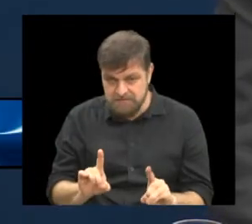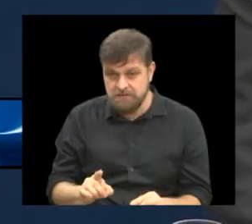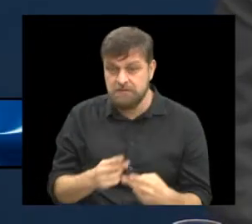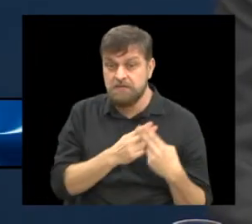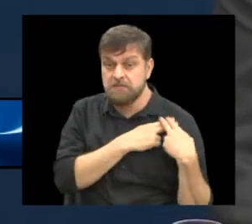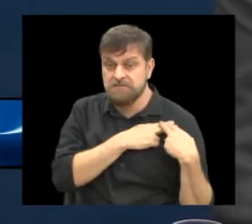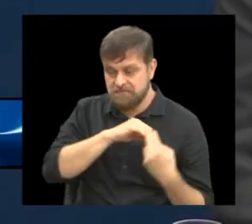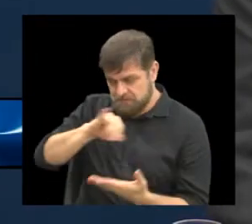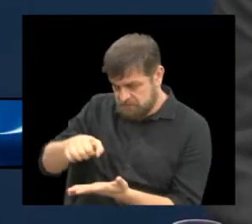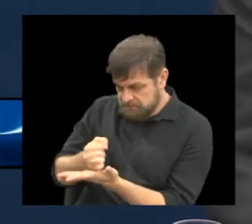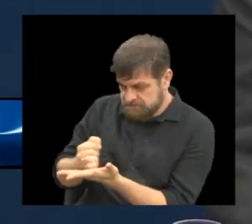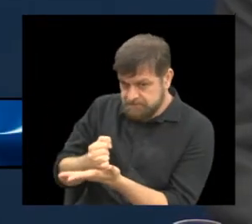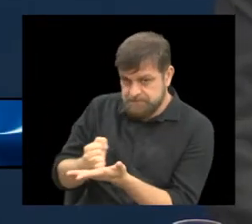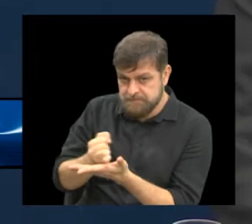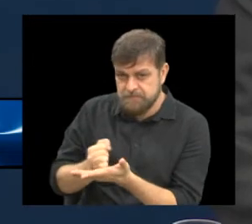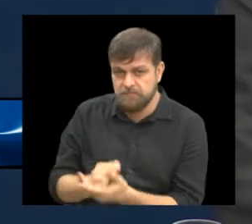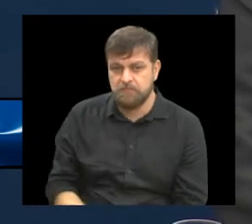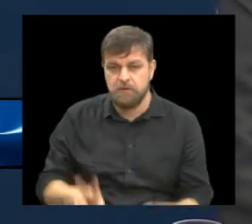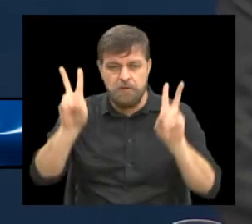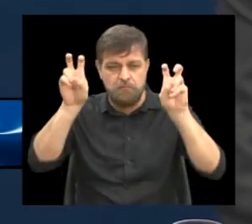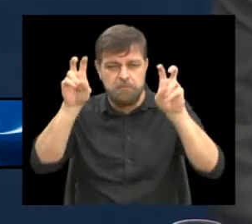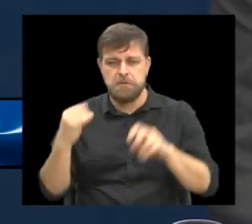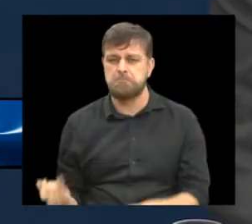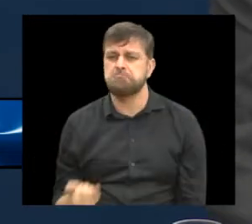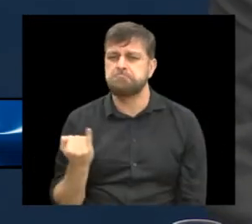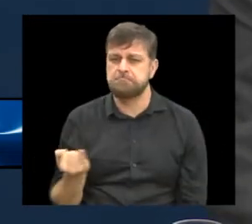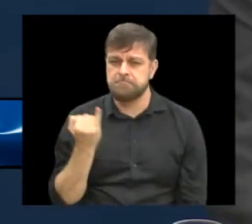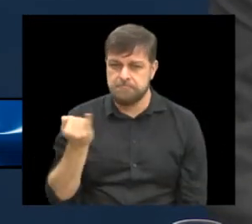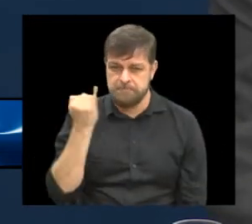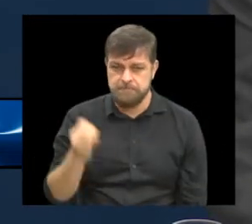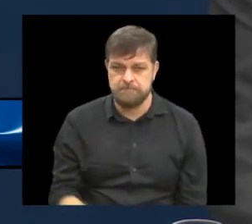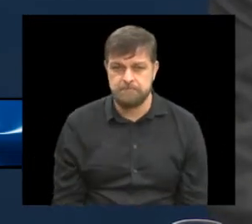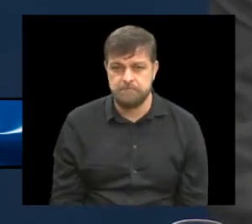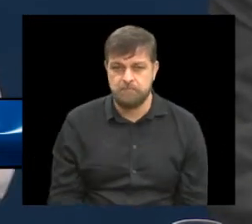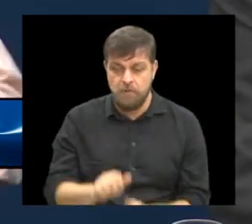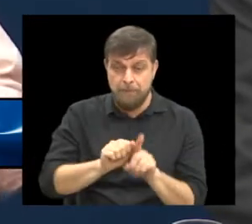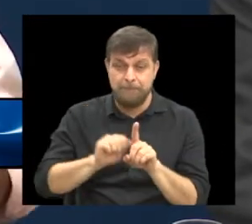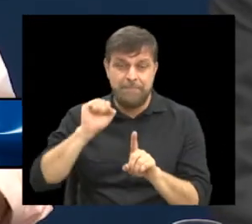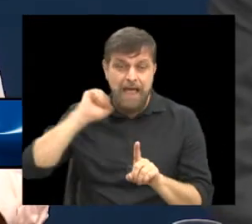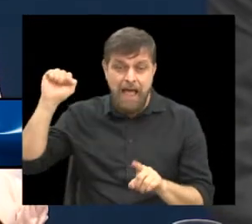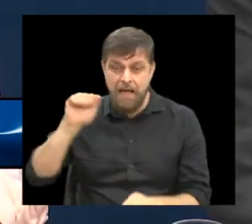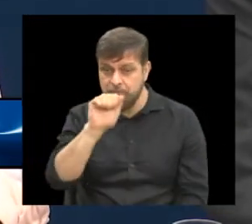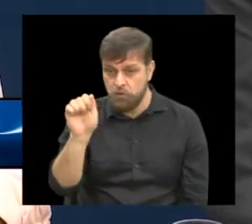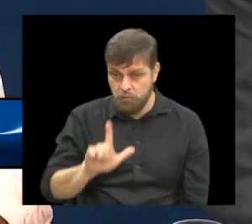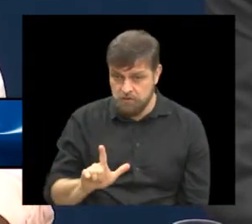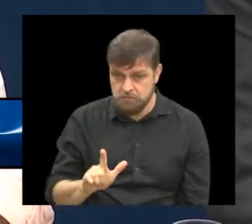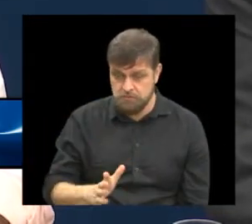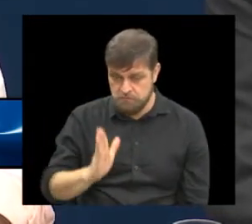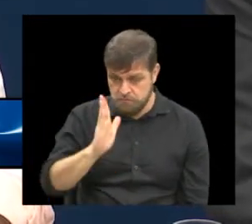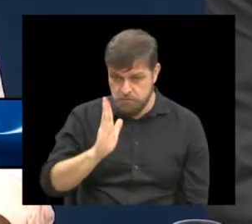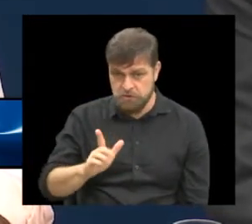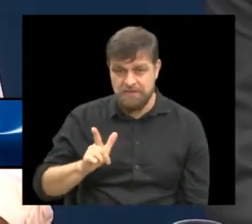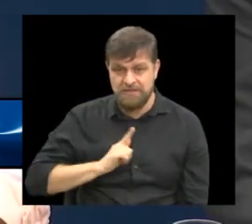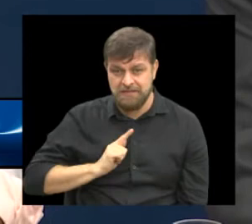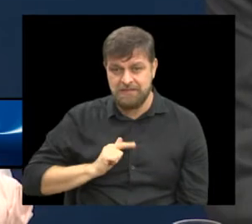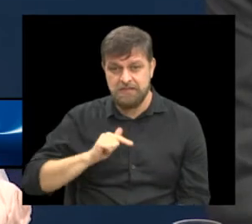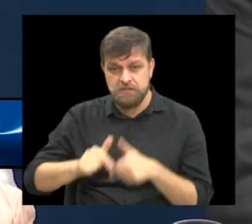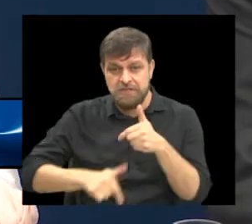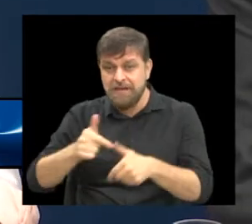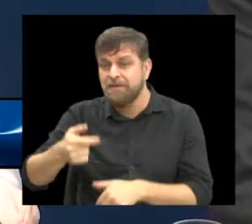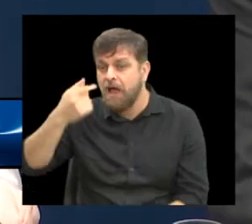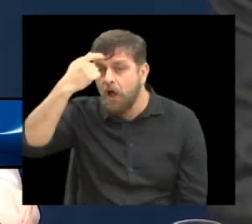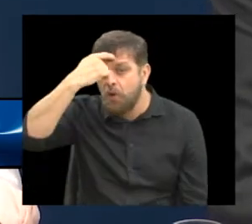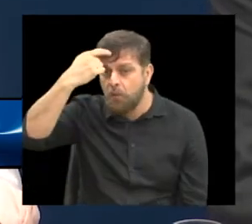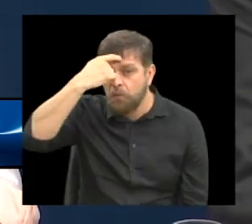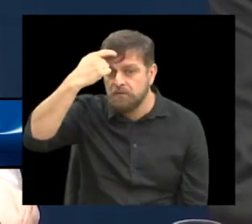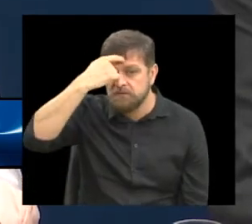para essa importante causa, né? O Abril Azul já se fala por si só. A gente tem que trabalhar com conscientização